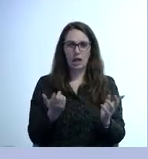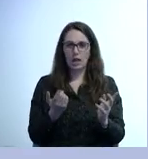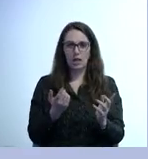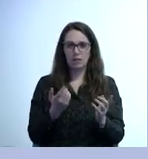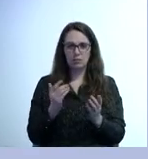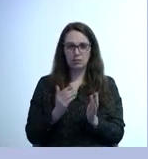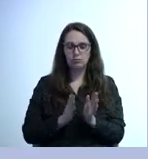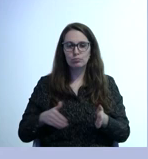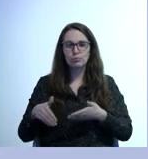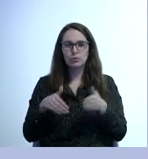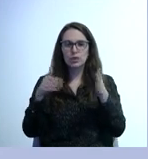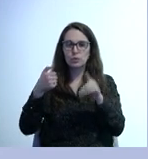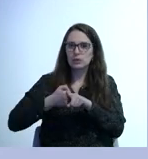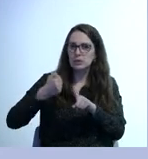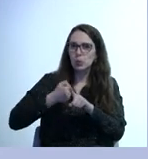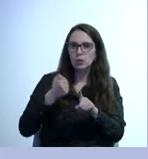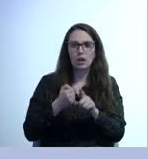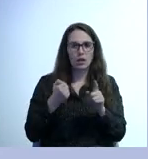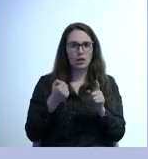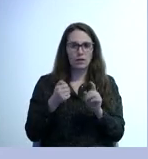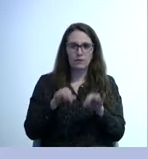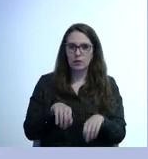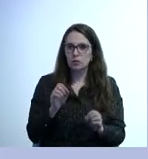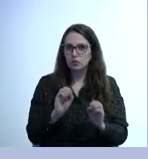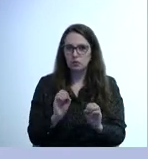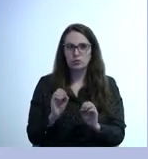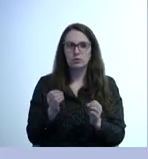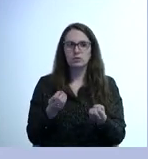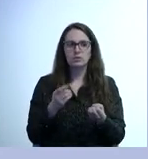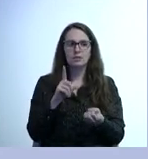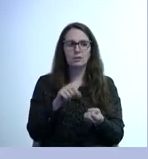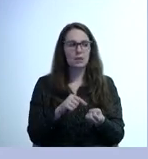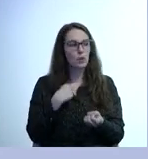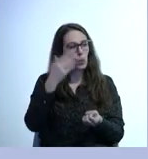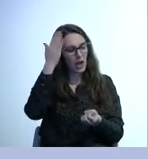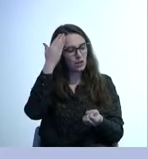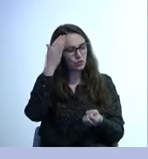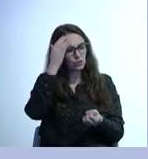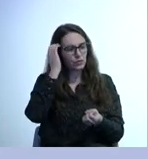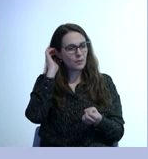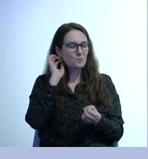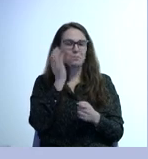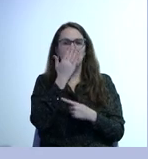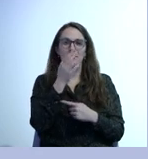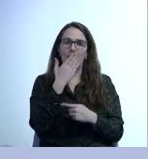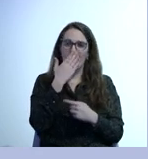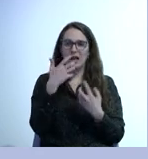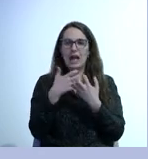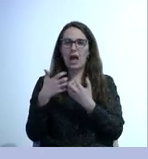é um processo muito longo, muito desgastante, e portanto é uma luta. E esse lado, uma espécie de ato de guerra que é a